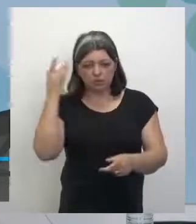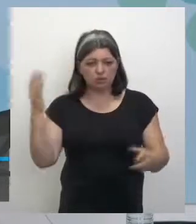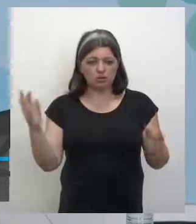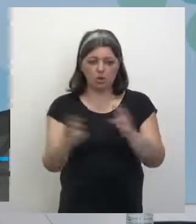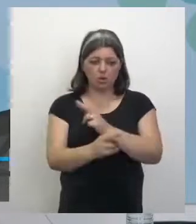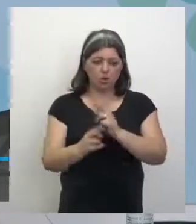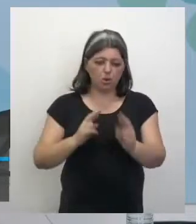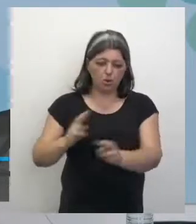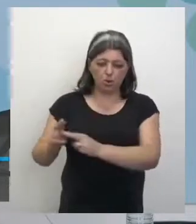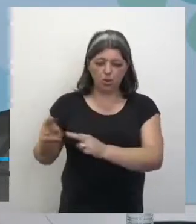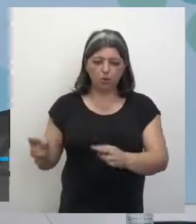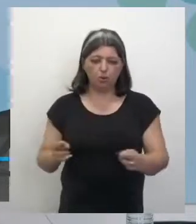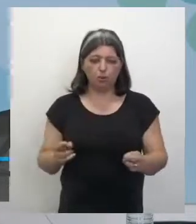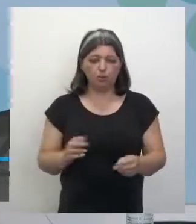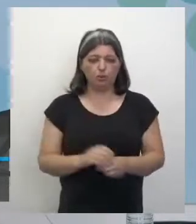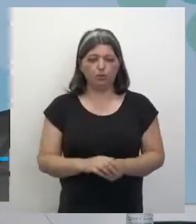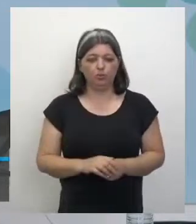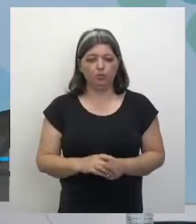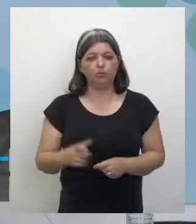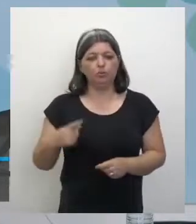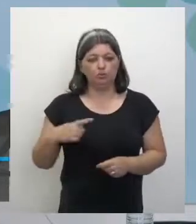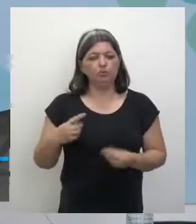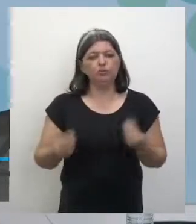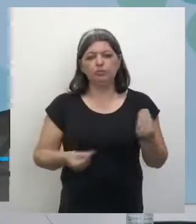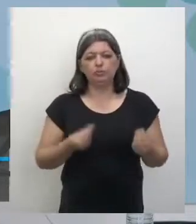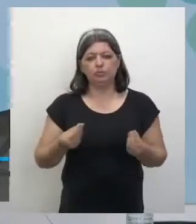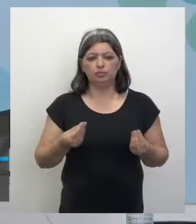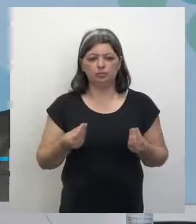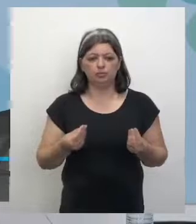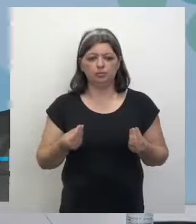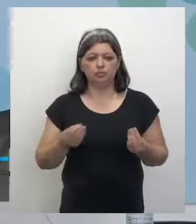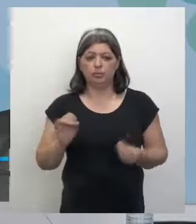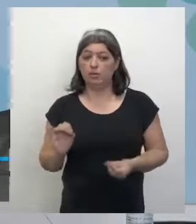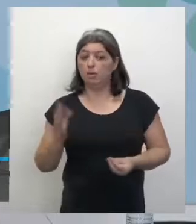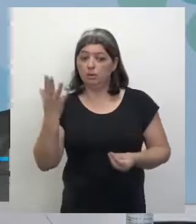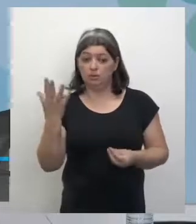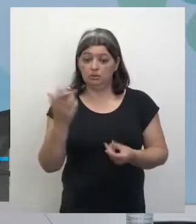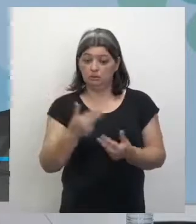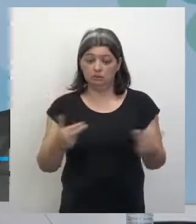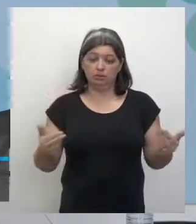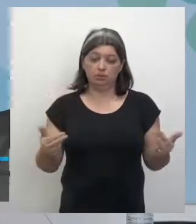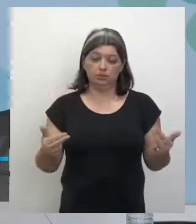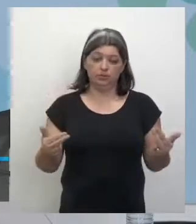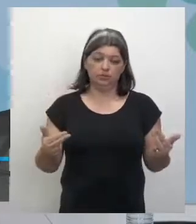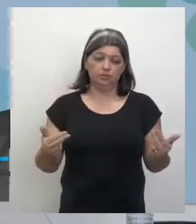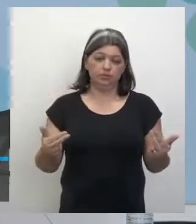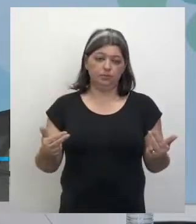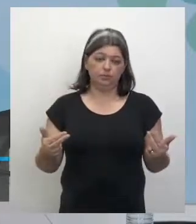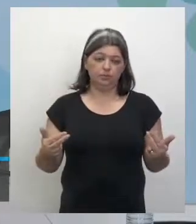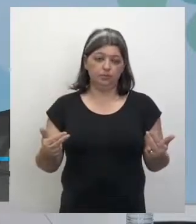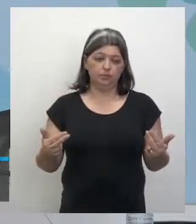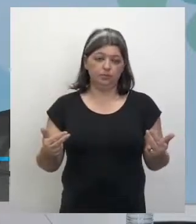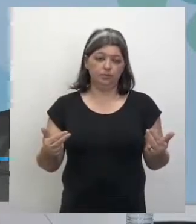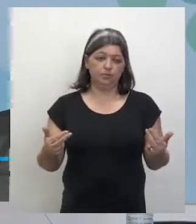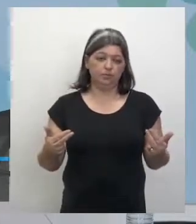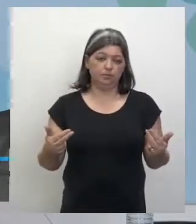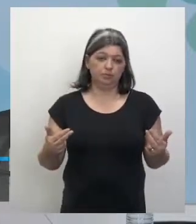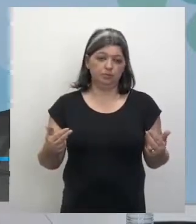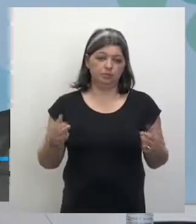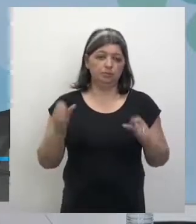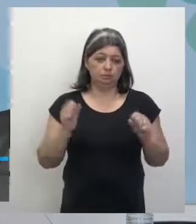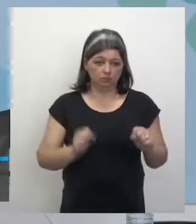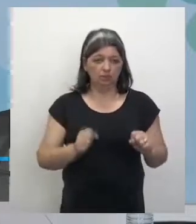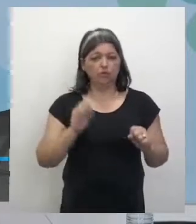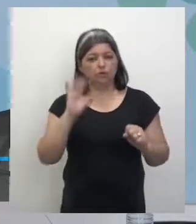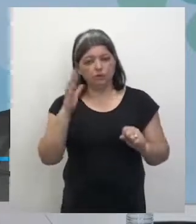estabelece, que ele acaba tornando alguns acontecimentos que poderiam acontecer em